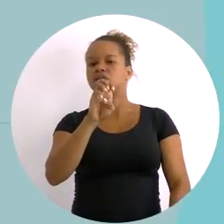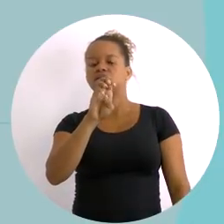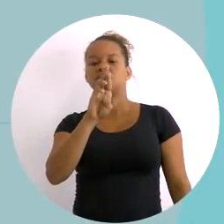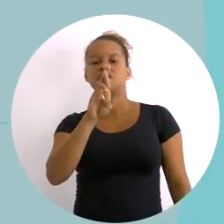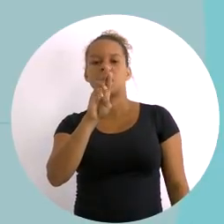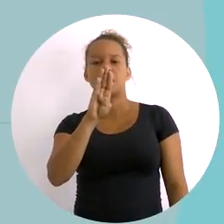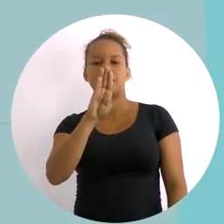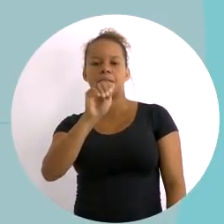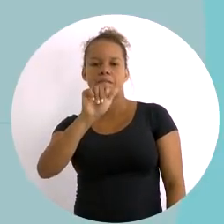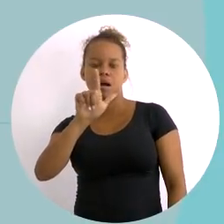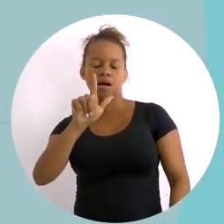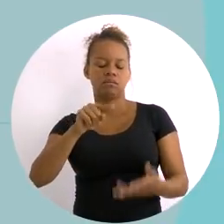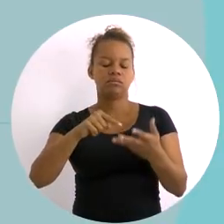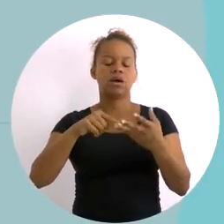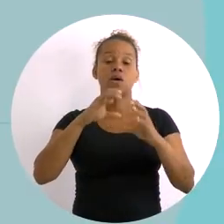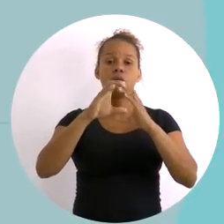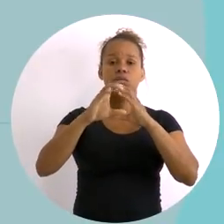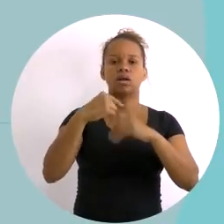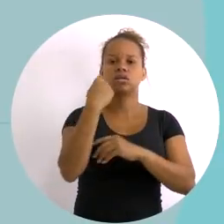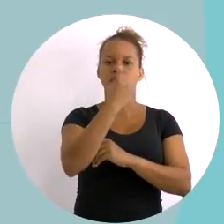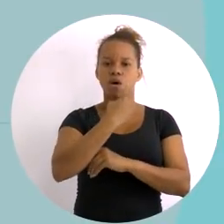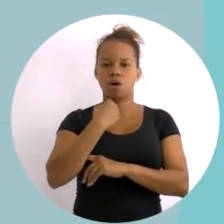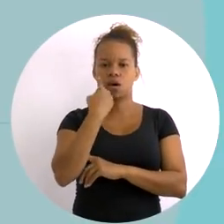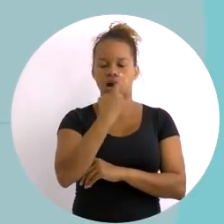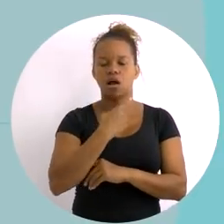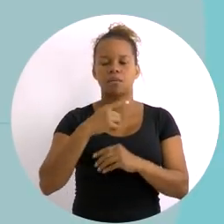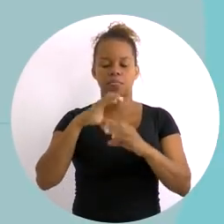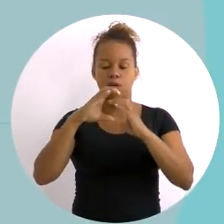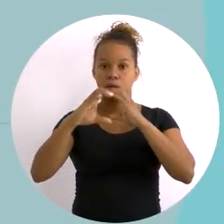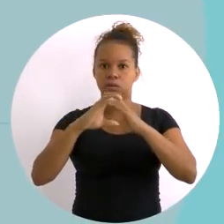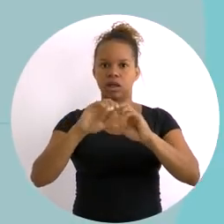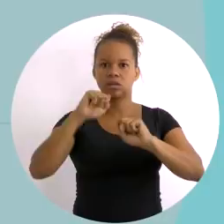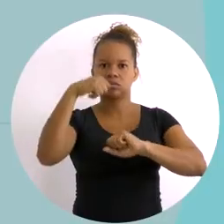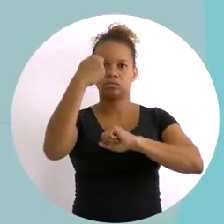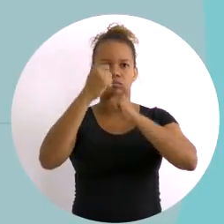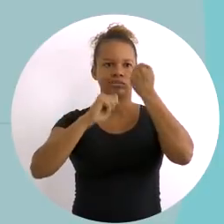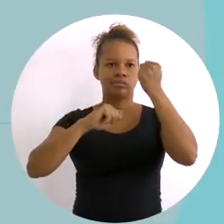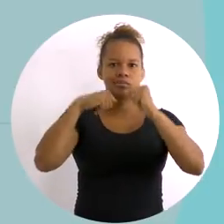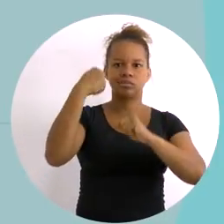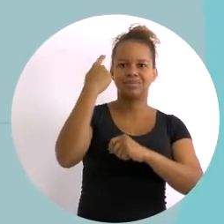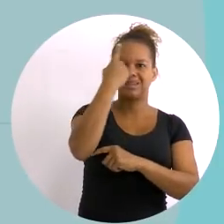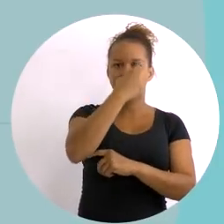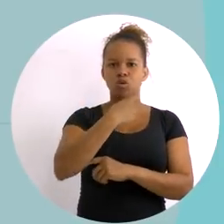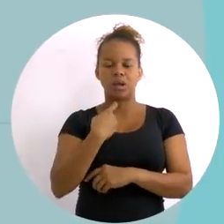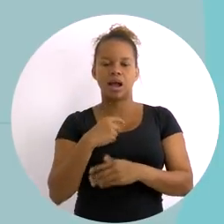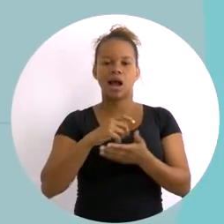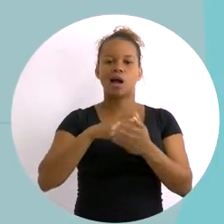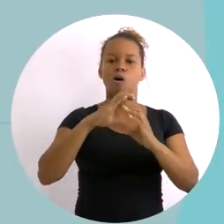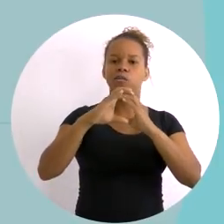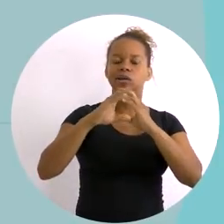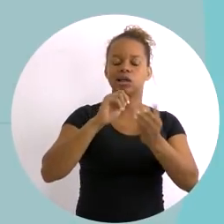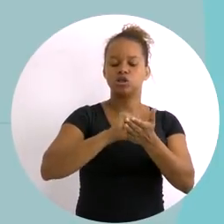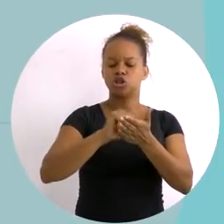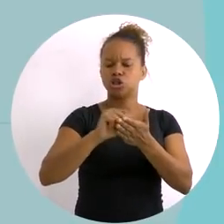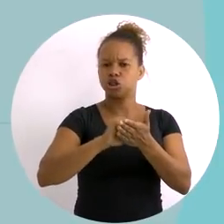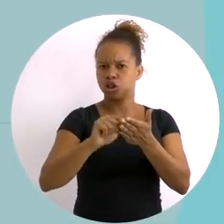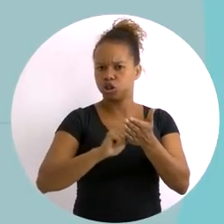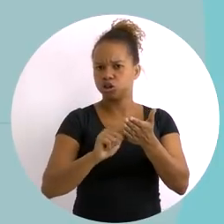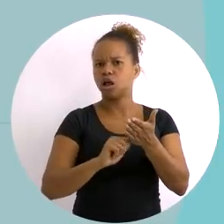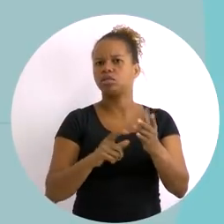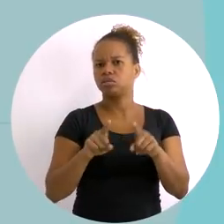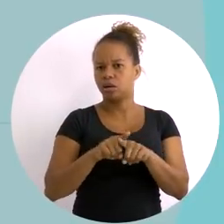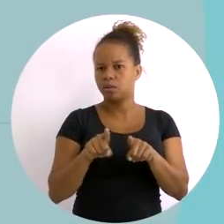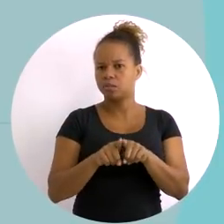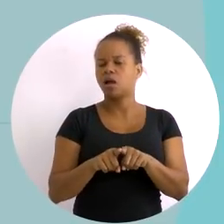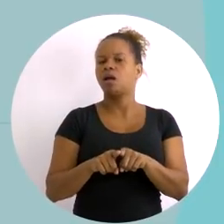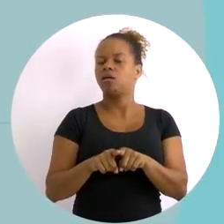a comunicação oral, a comunicação por gestos, a comunicação escrita e não podemos deixar de